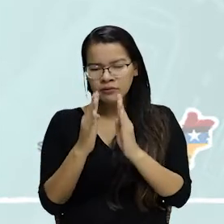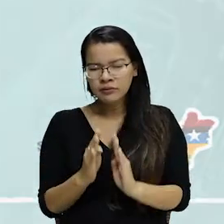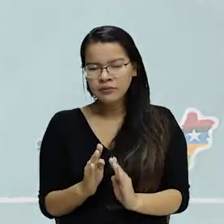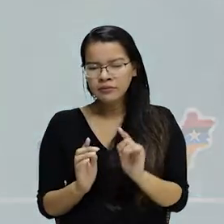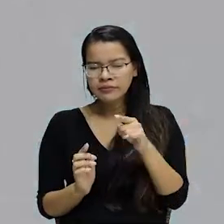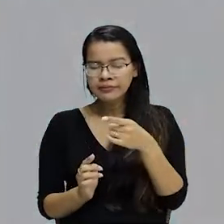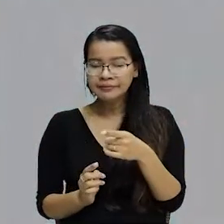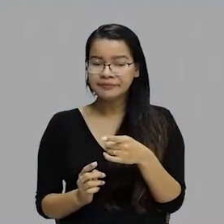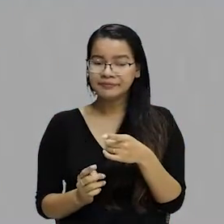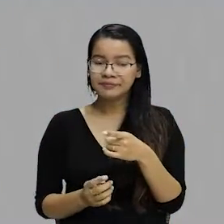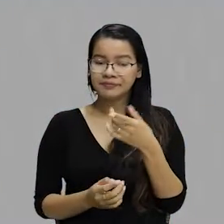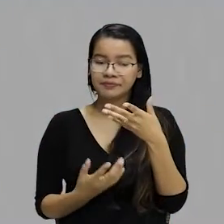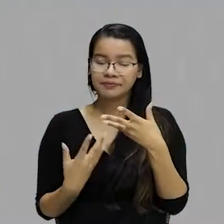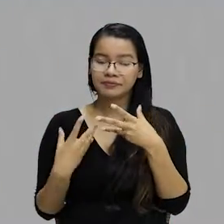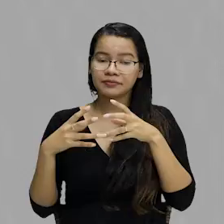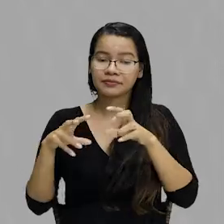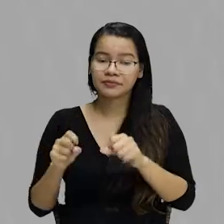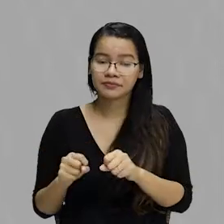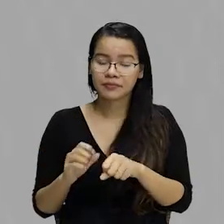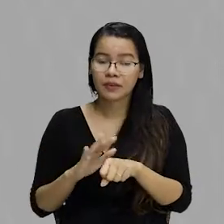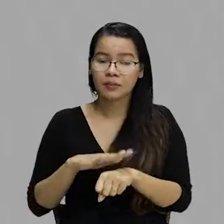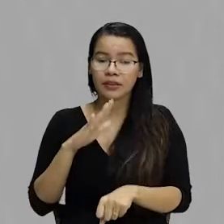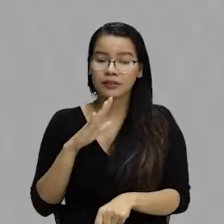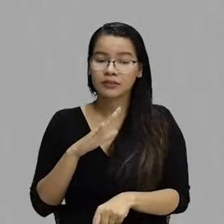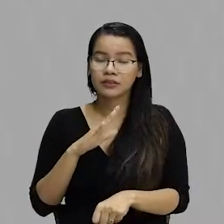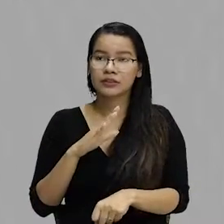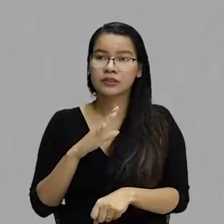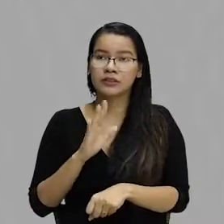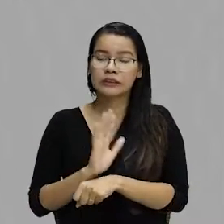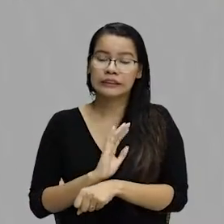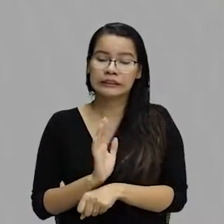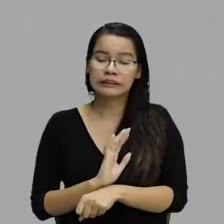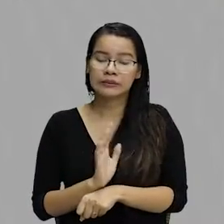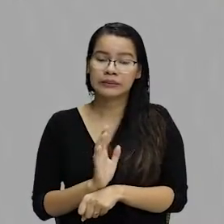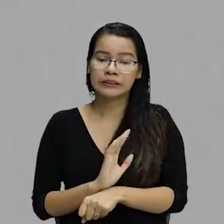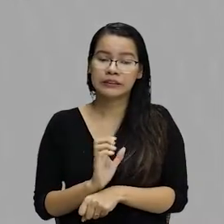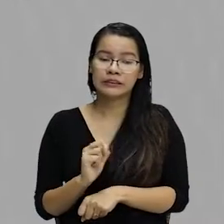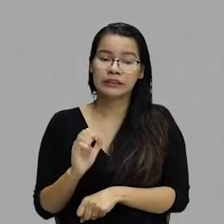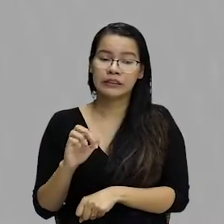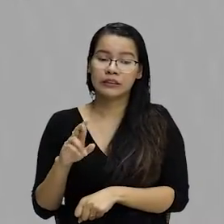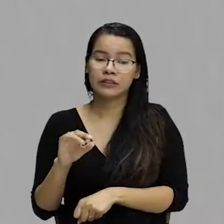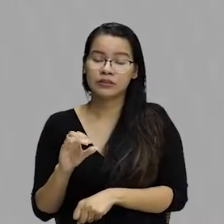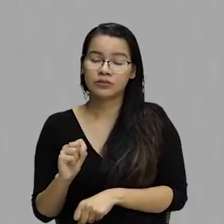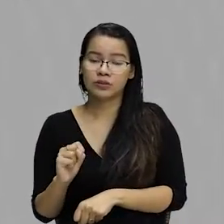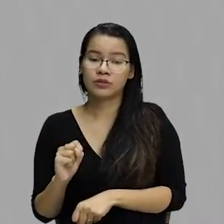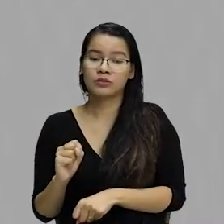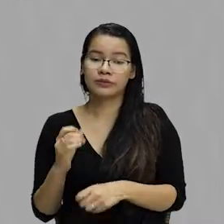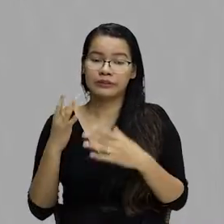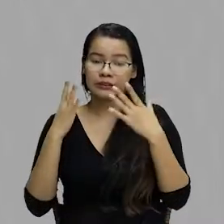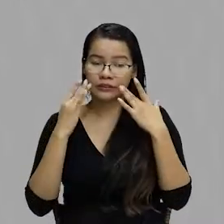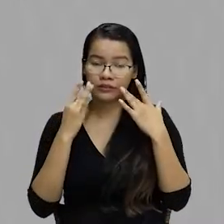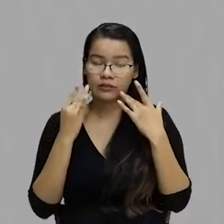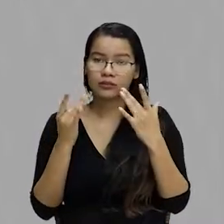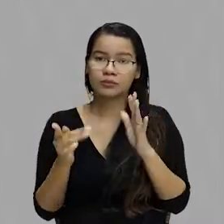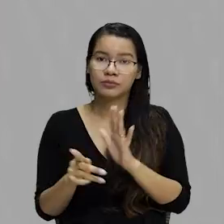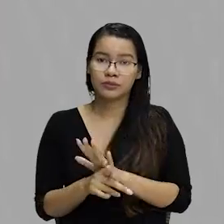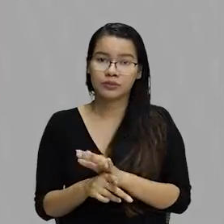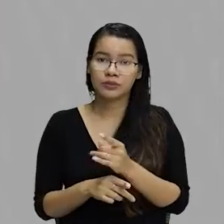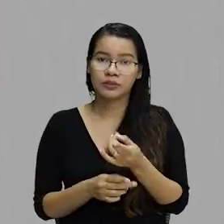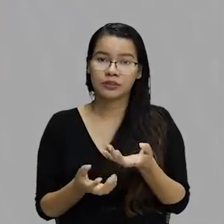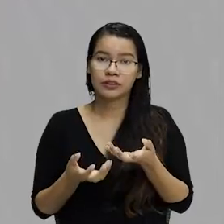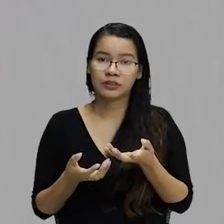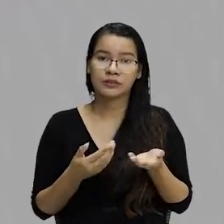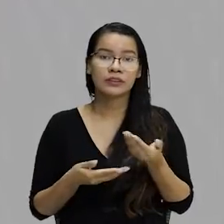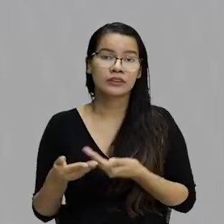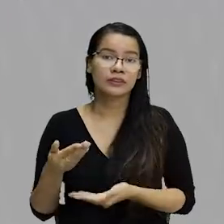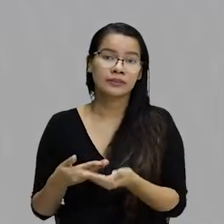consomem muito mais a produção audiovisual, filmes e séries, do que o teatro em si. Então eu estou dando a possibilidade de você pesquisar